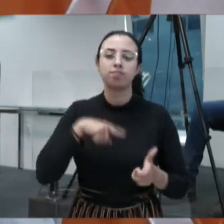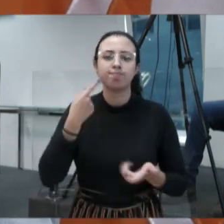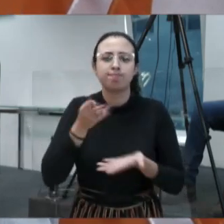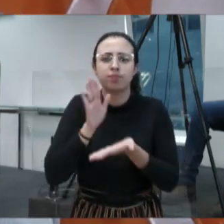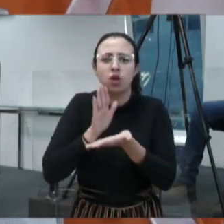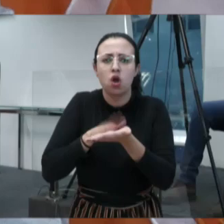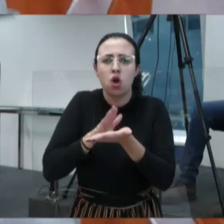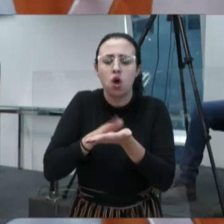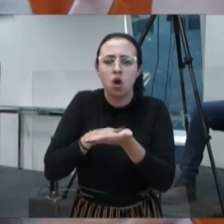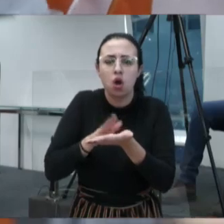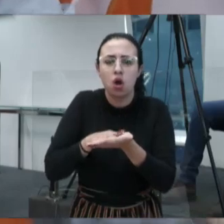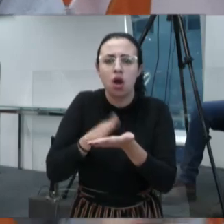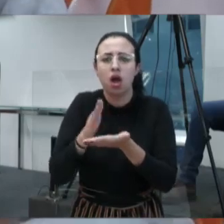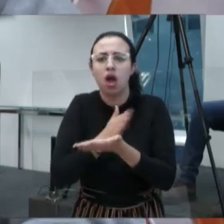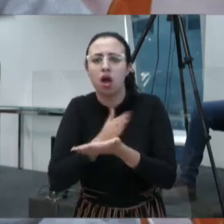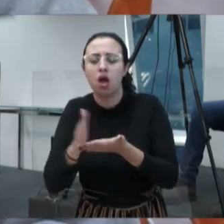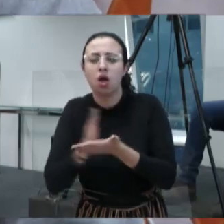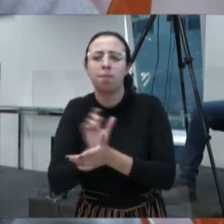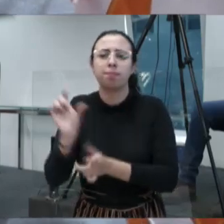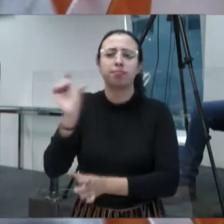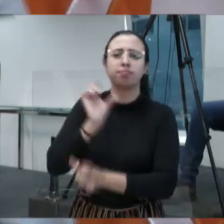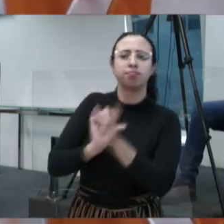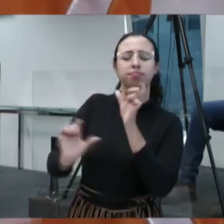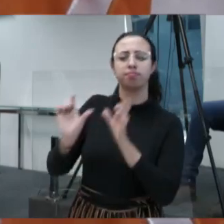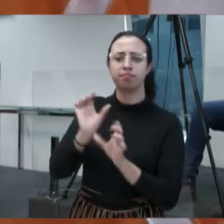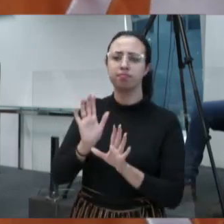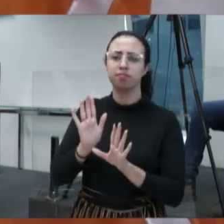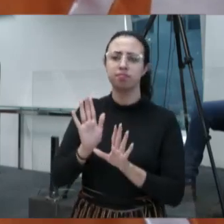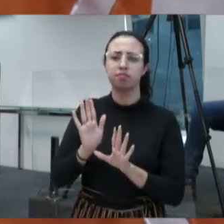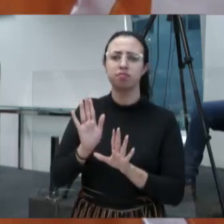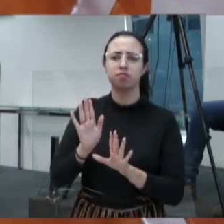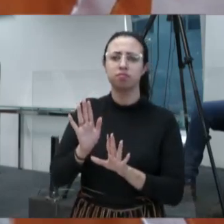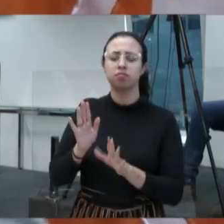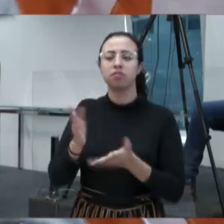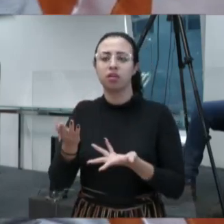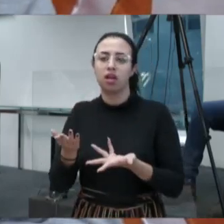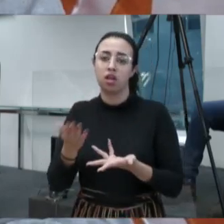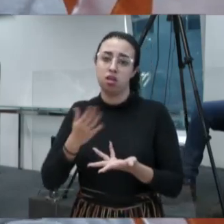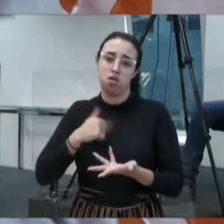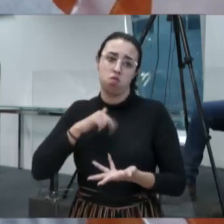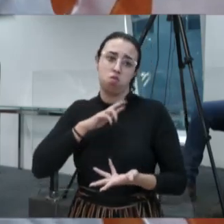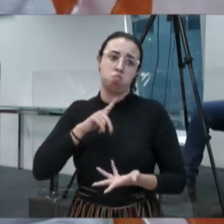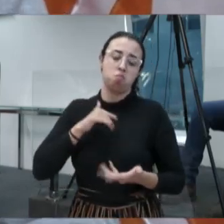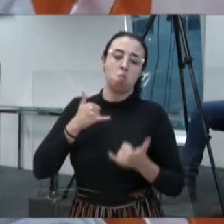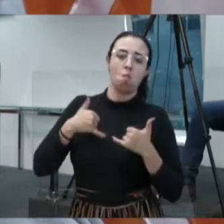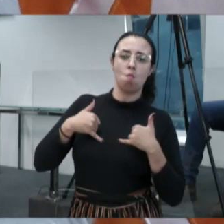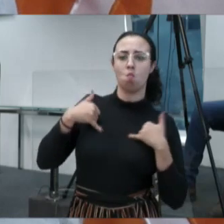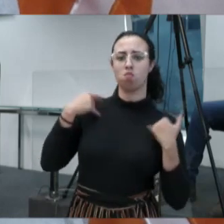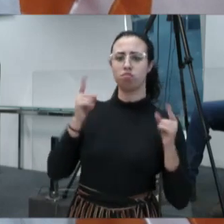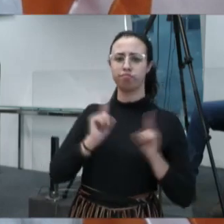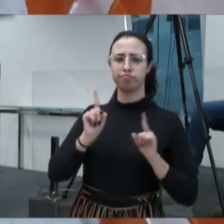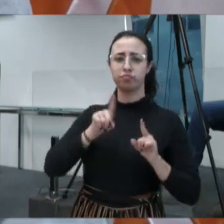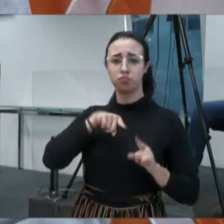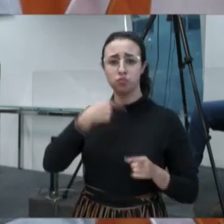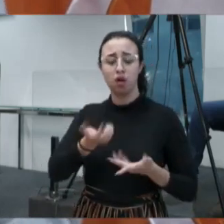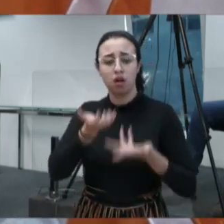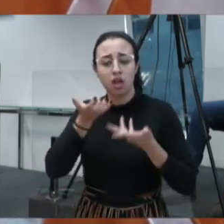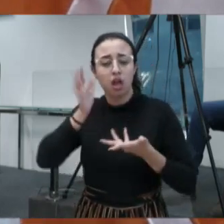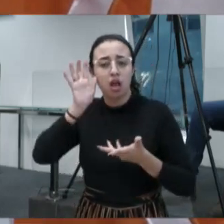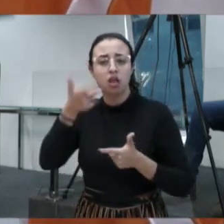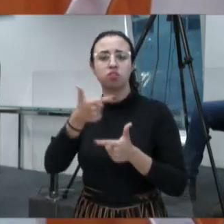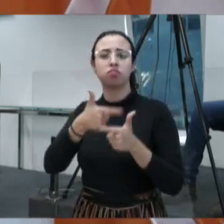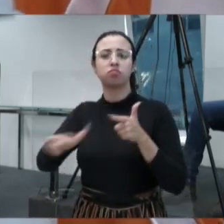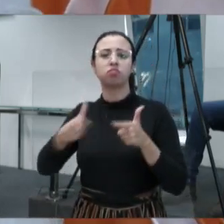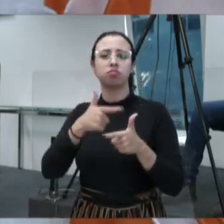cobrado. Alguns críticos têm nos criticado, que é importante, é pertinente, esse vereador não tem vaidade, a gente sempre está tentando buscar a solução, e